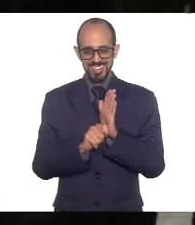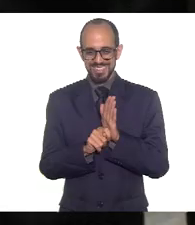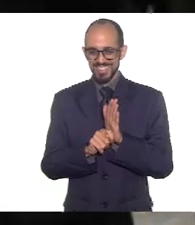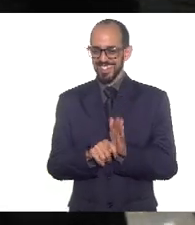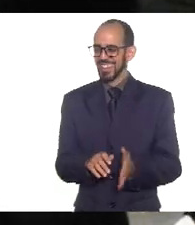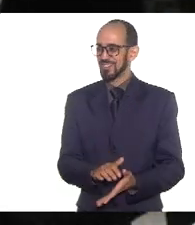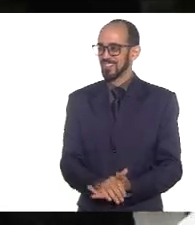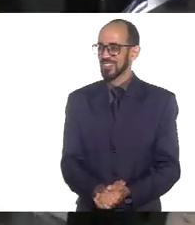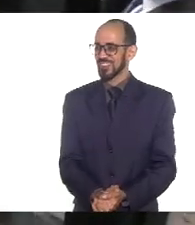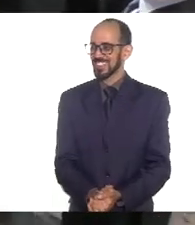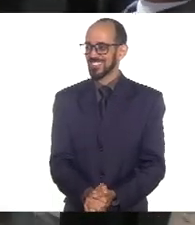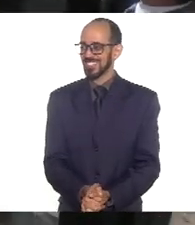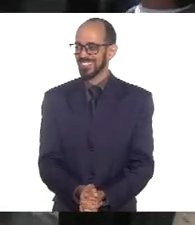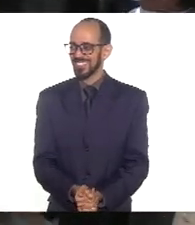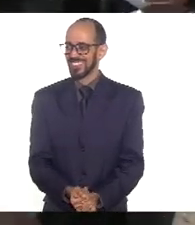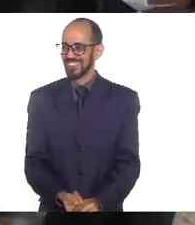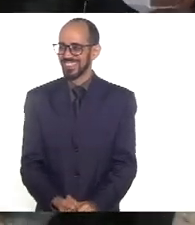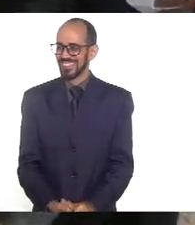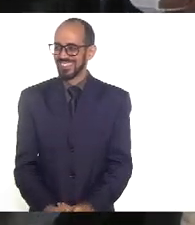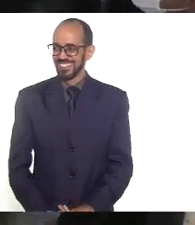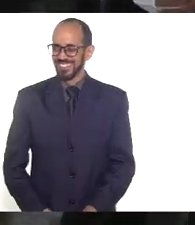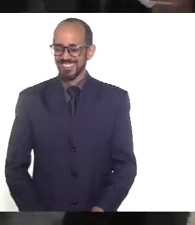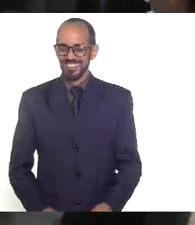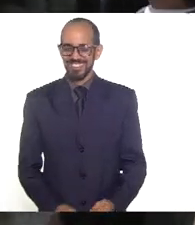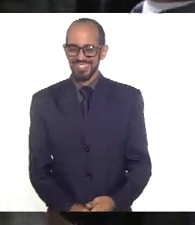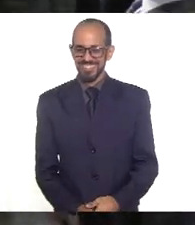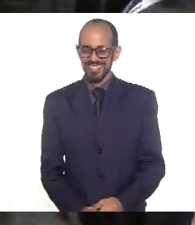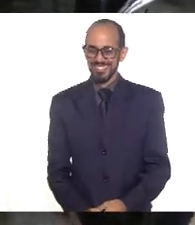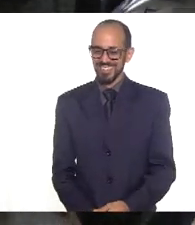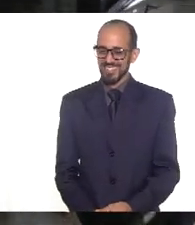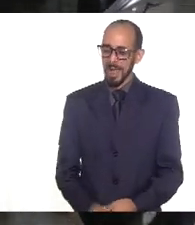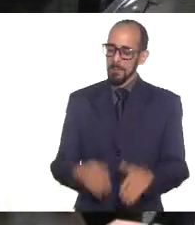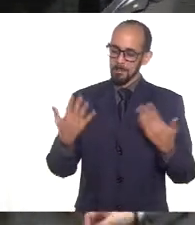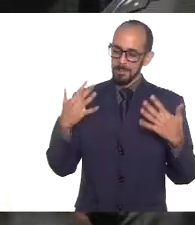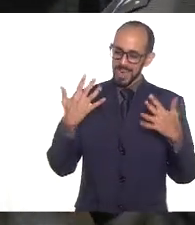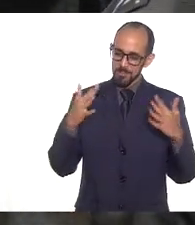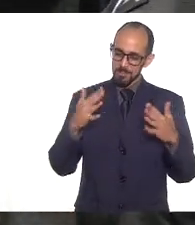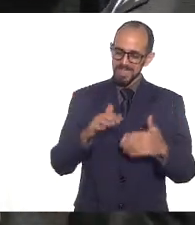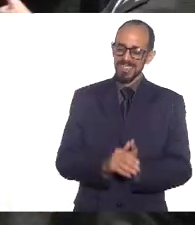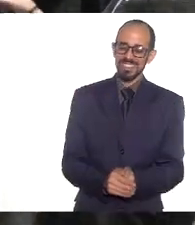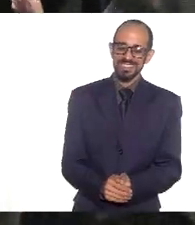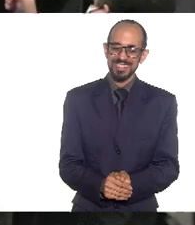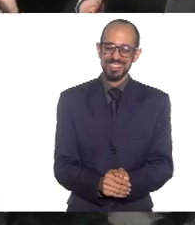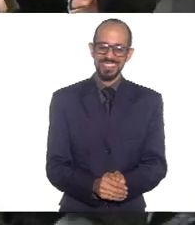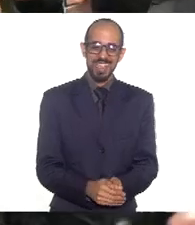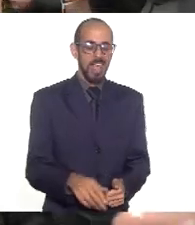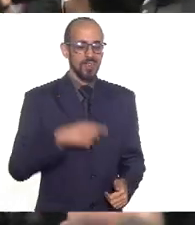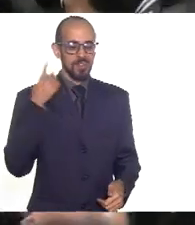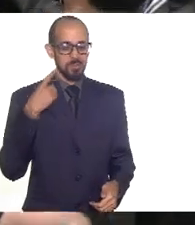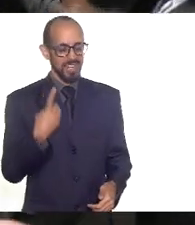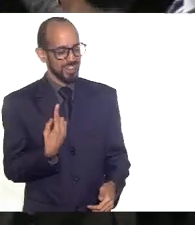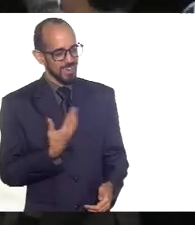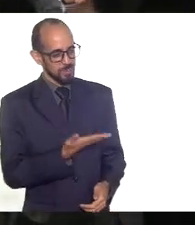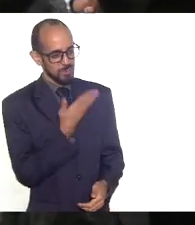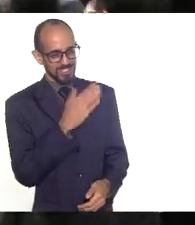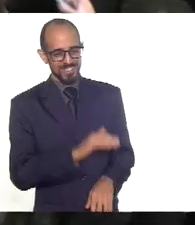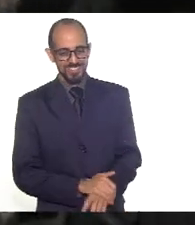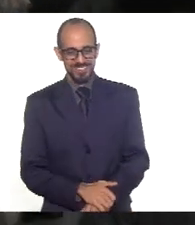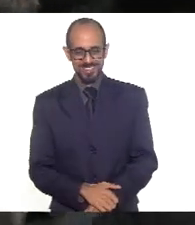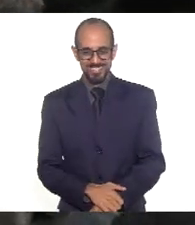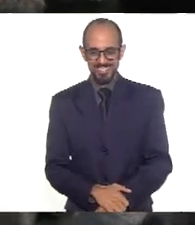mostrado em e Valeu Parabéns a casa Março pela comissão de defesa dos direitos humanos que tá Dani Monteiro